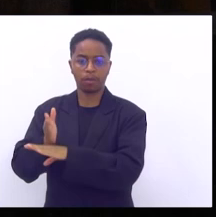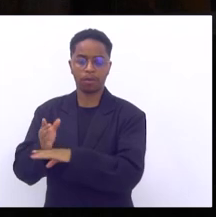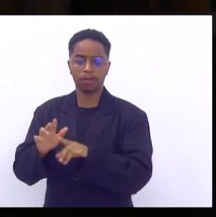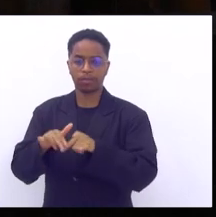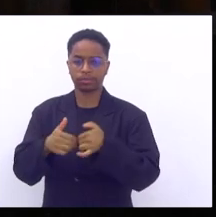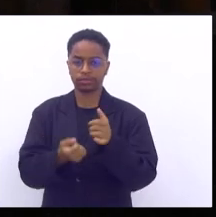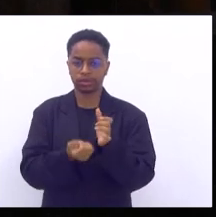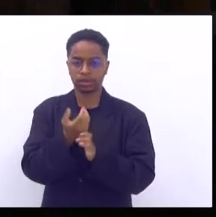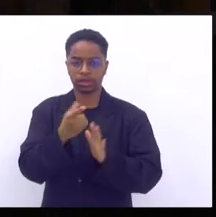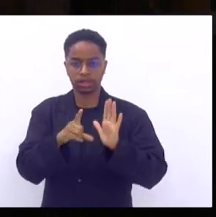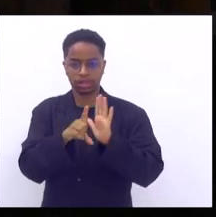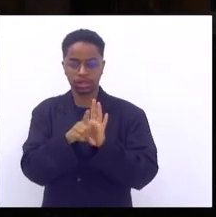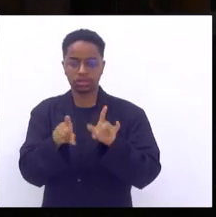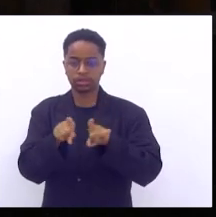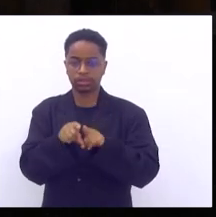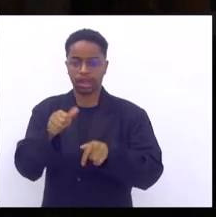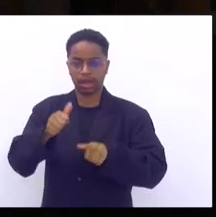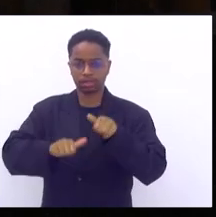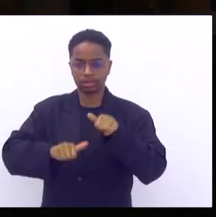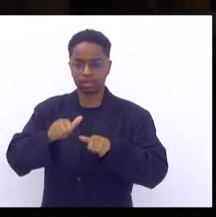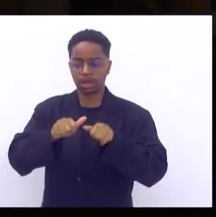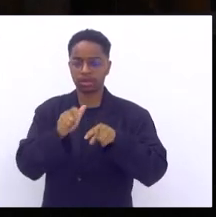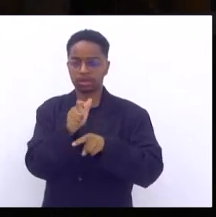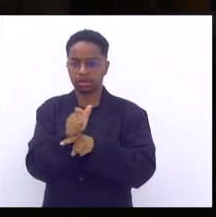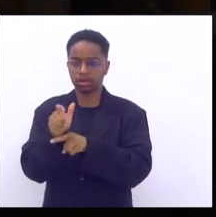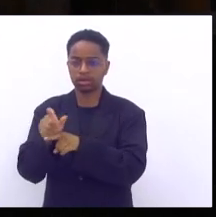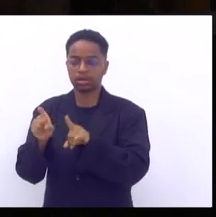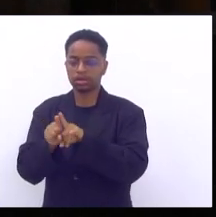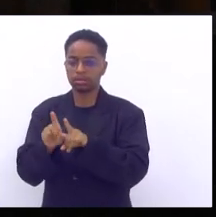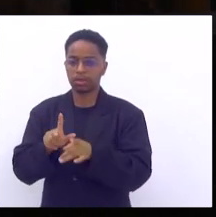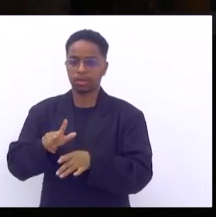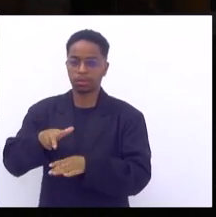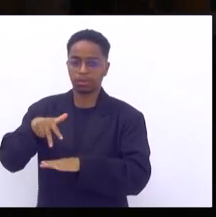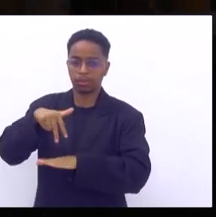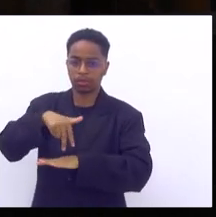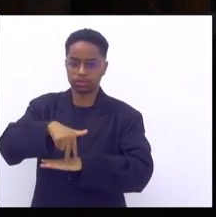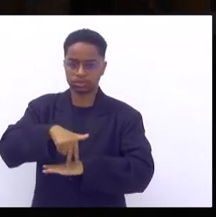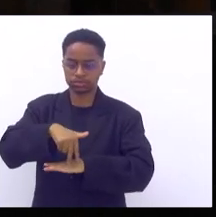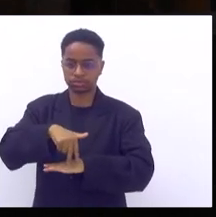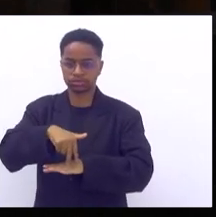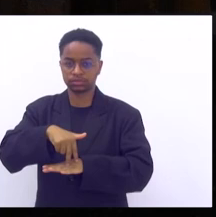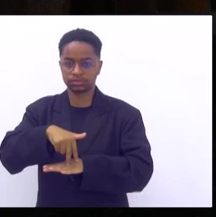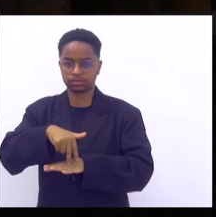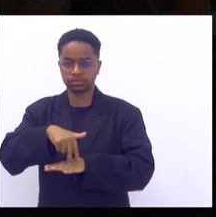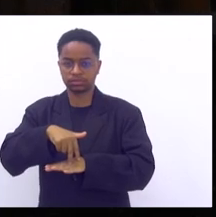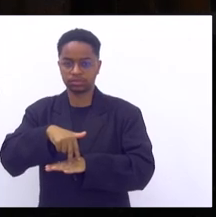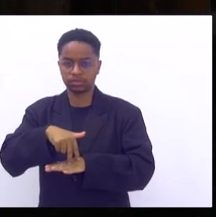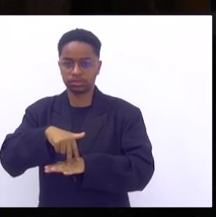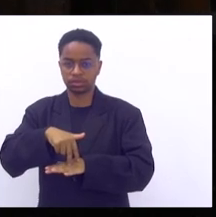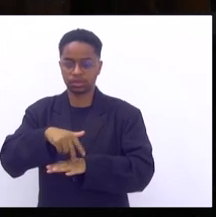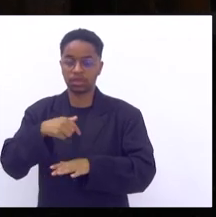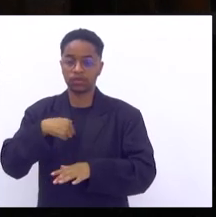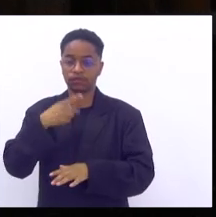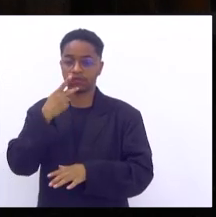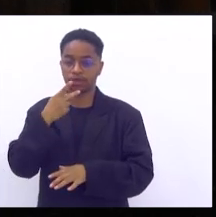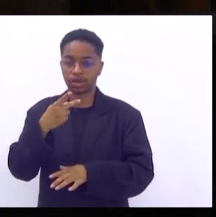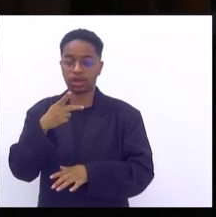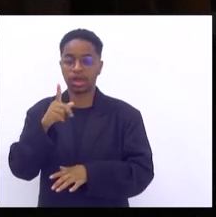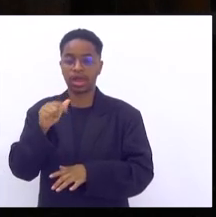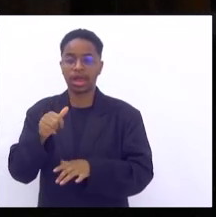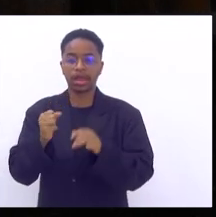de análises críticas, de posicionamento, o que eu chamo de indústria das